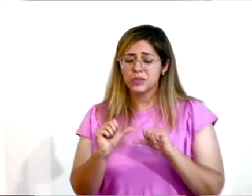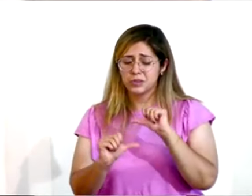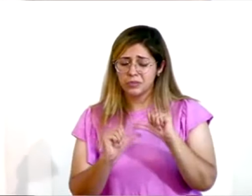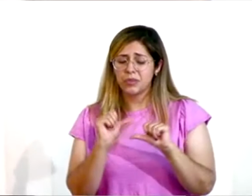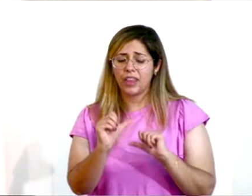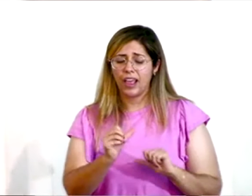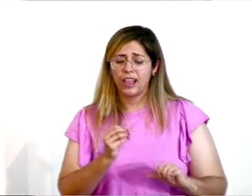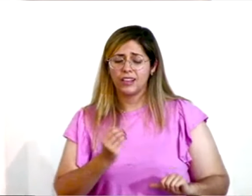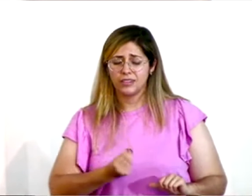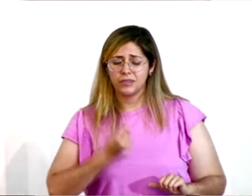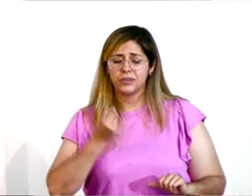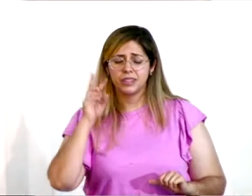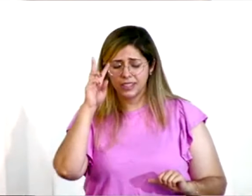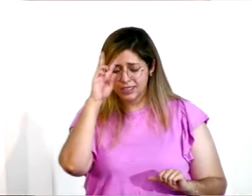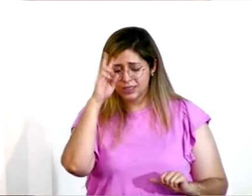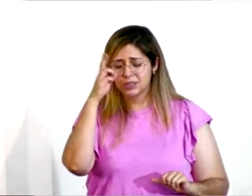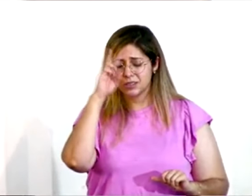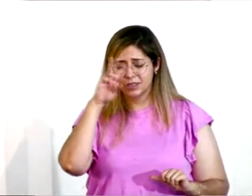hoje, nesse momento?